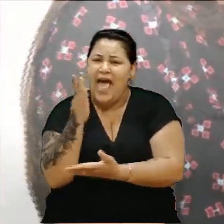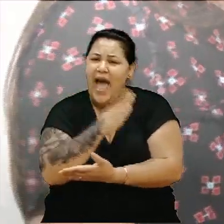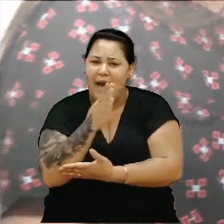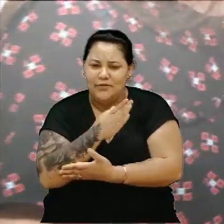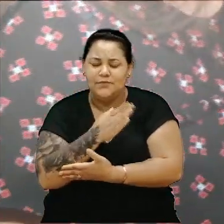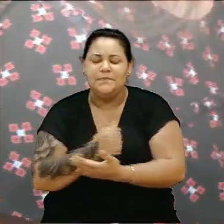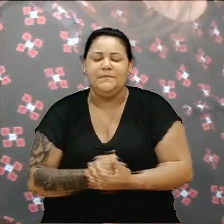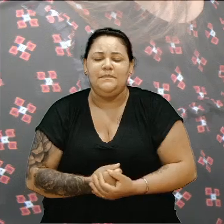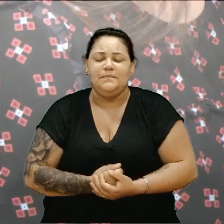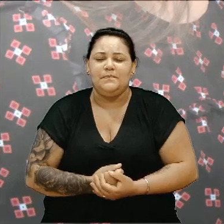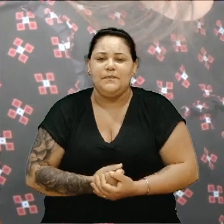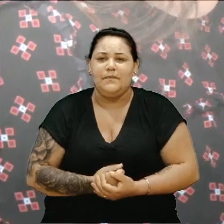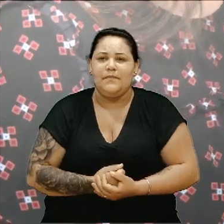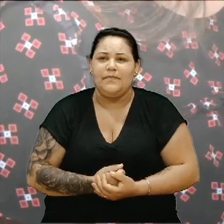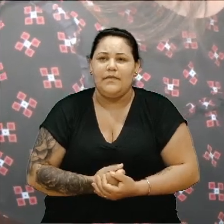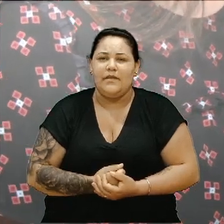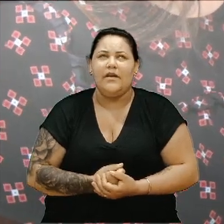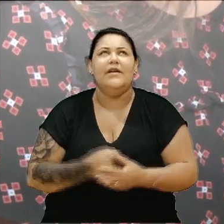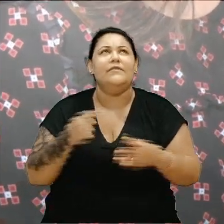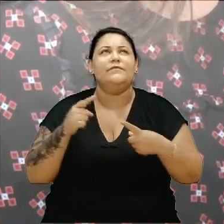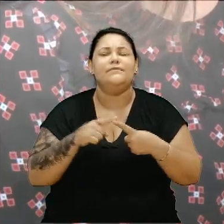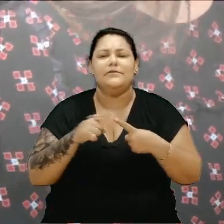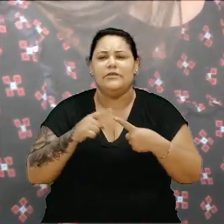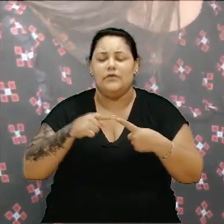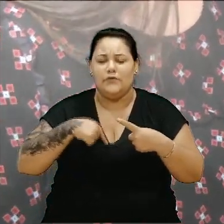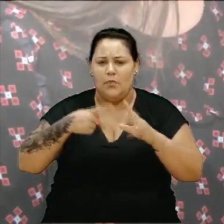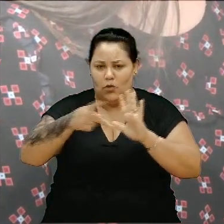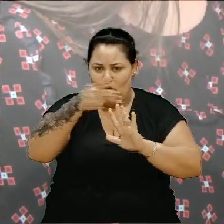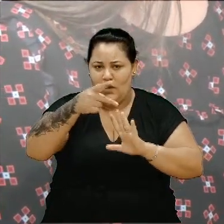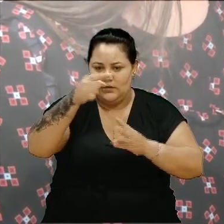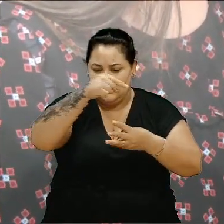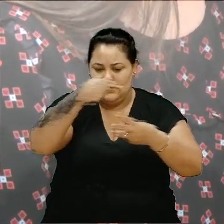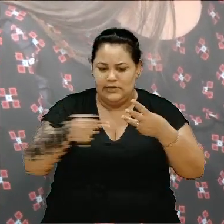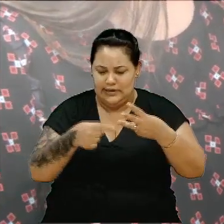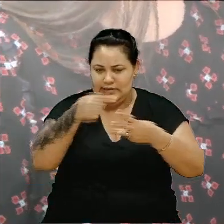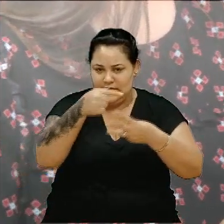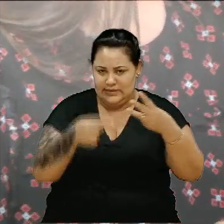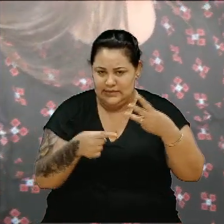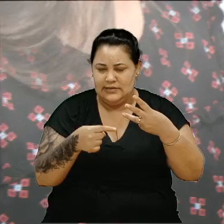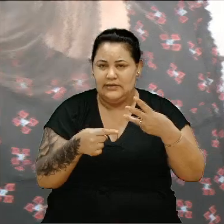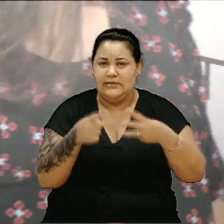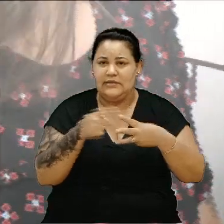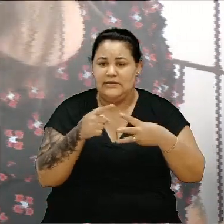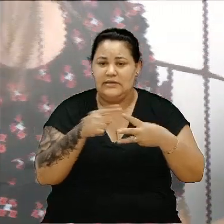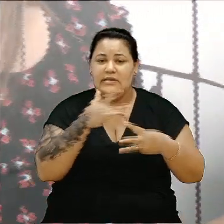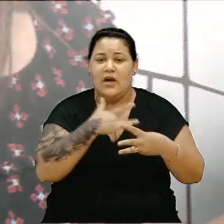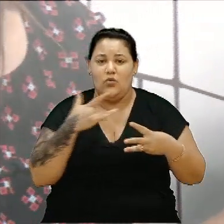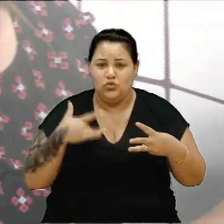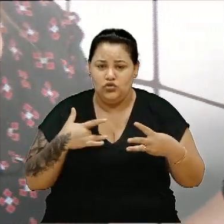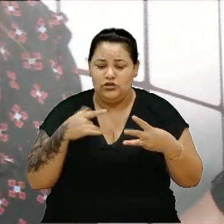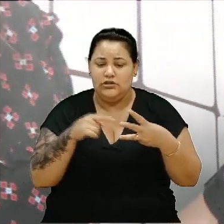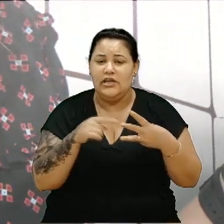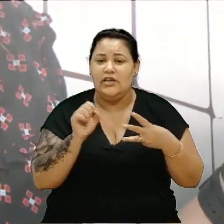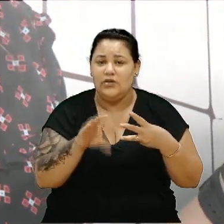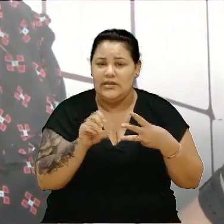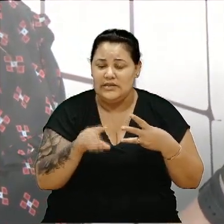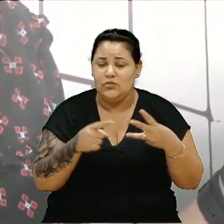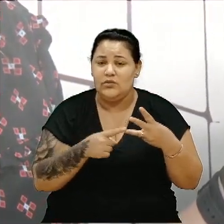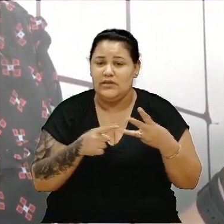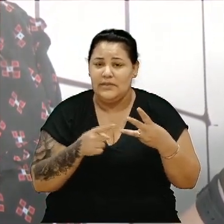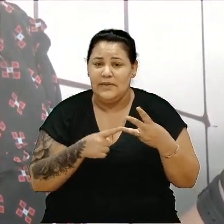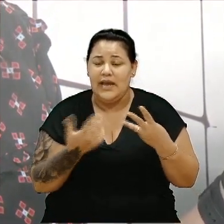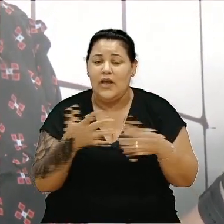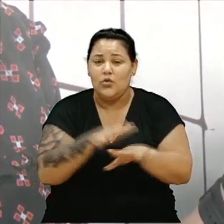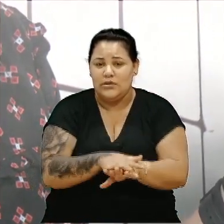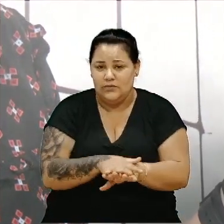deles? Sim, eu fiz então protocolei 3 projetos na base da saúde, a educação e a questão da